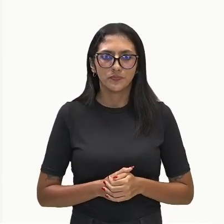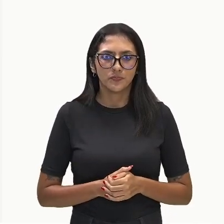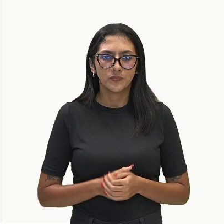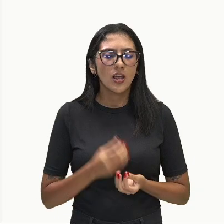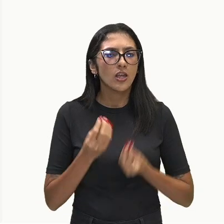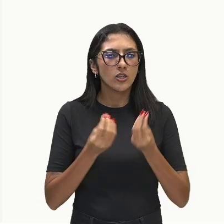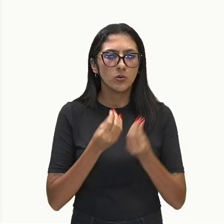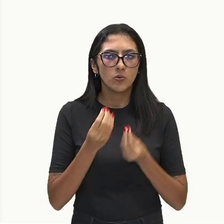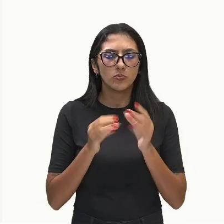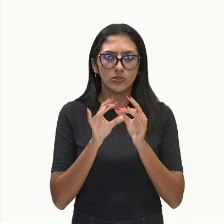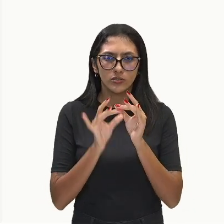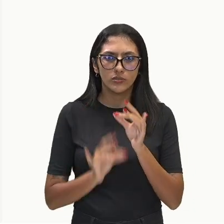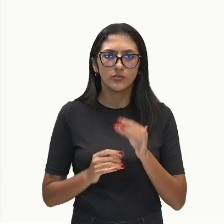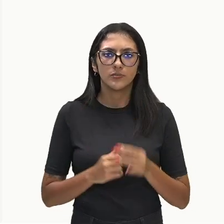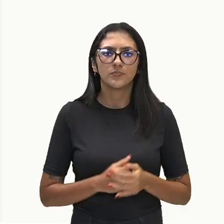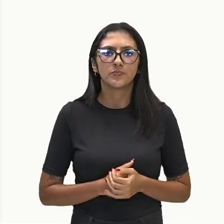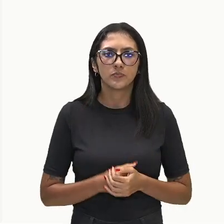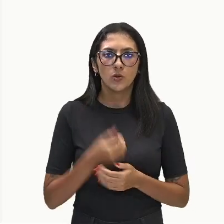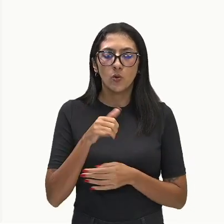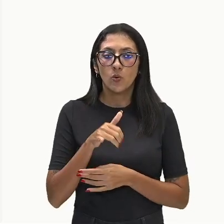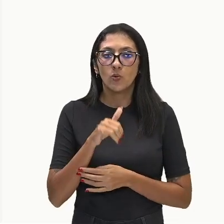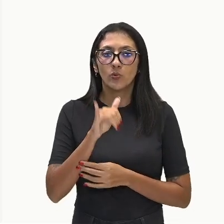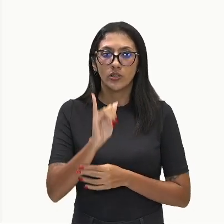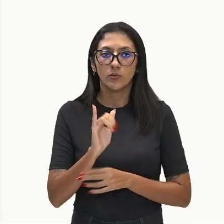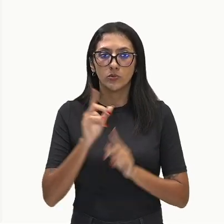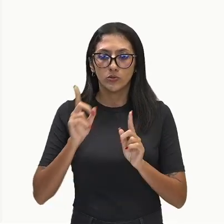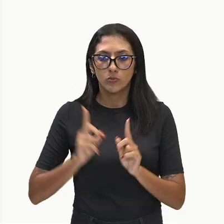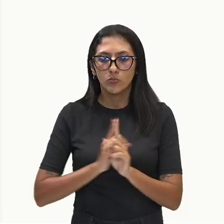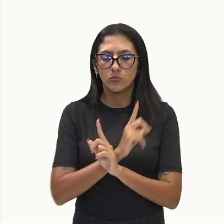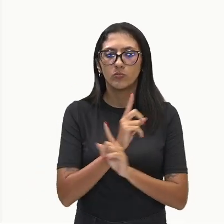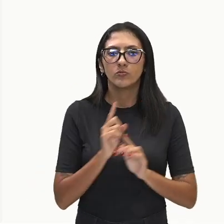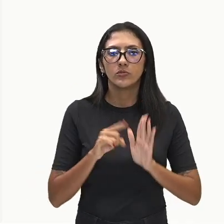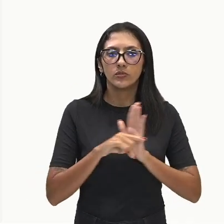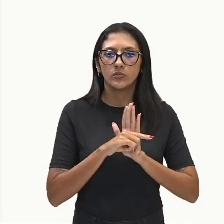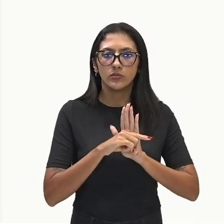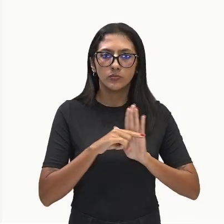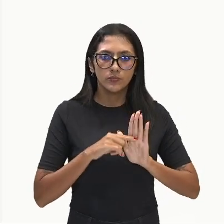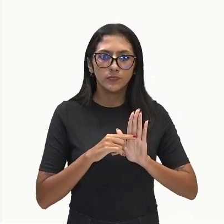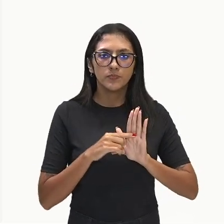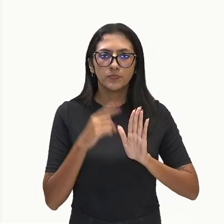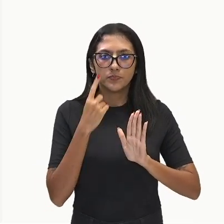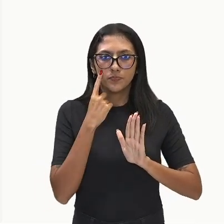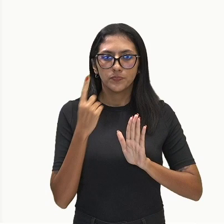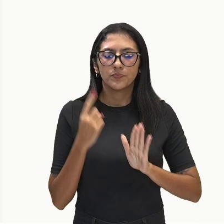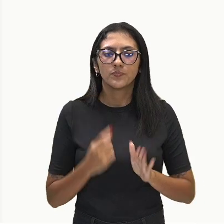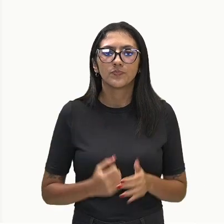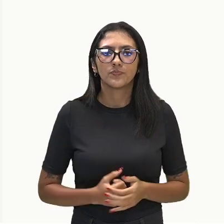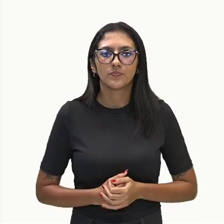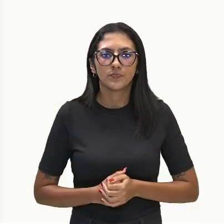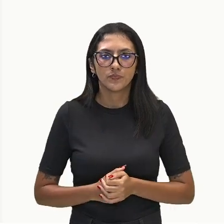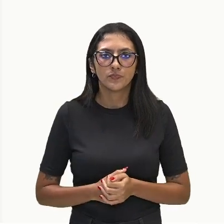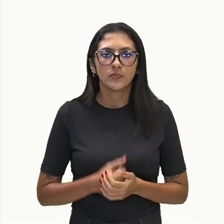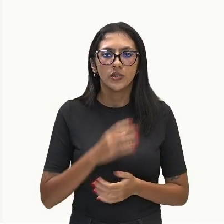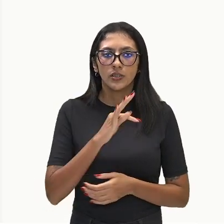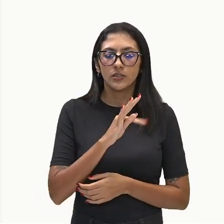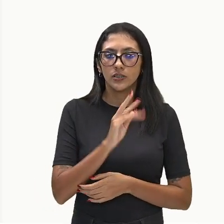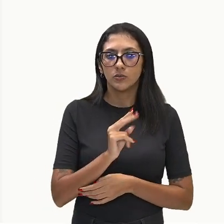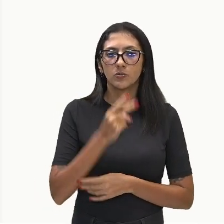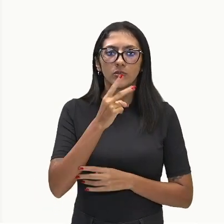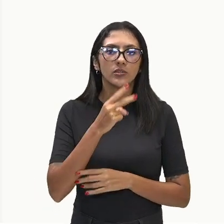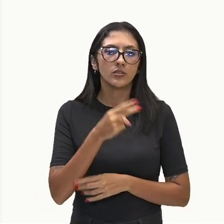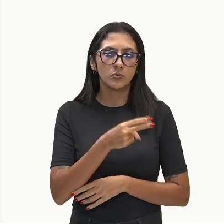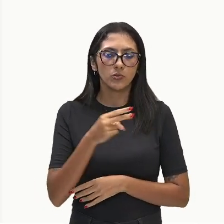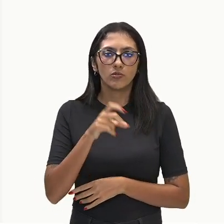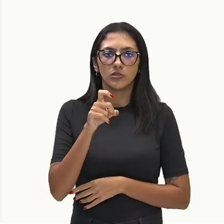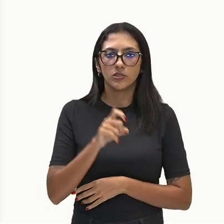faz? Passa o y para o outro lado subtraindo, nós vamos ter t ao quadrado igual a x ao quadrado menos